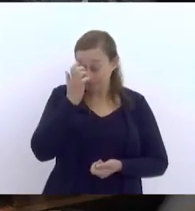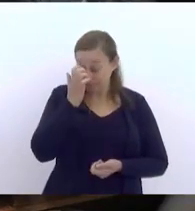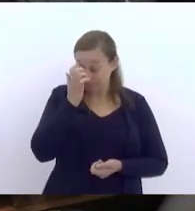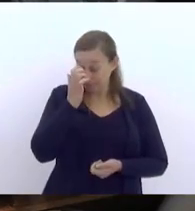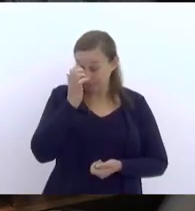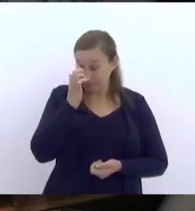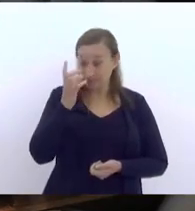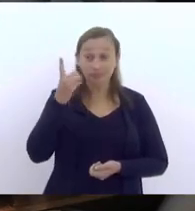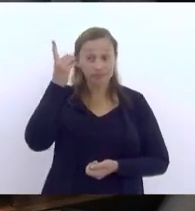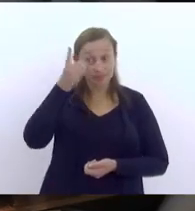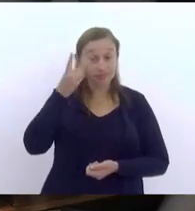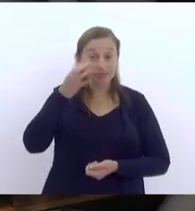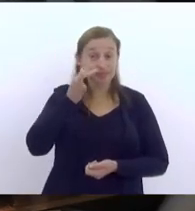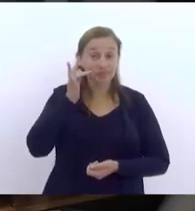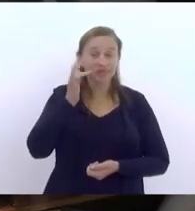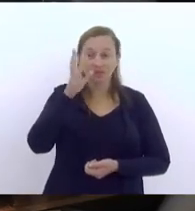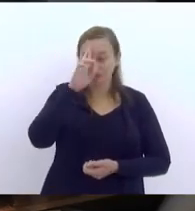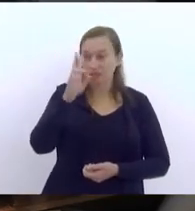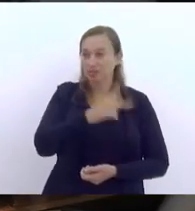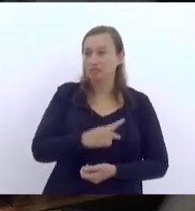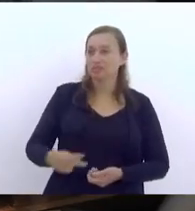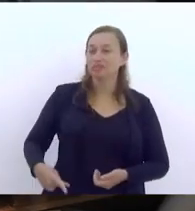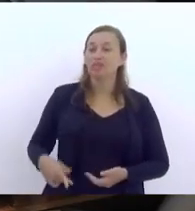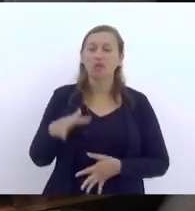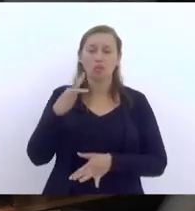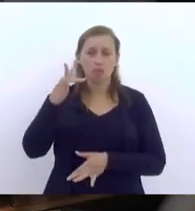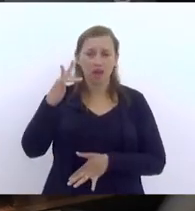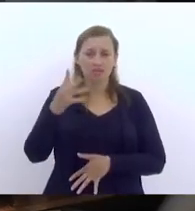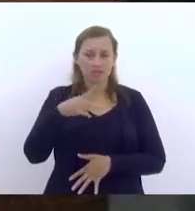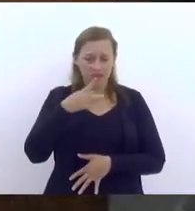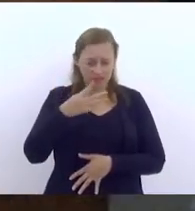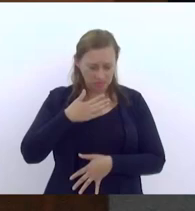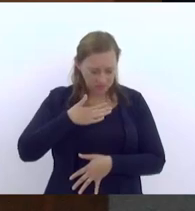Deputado Serafini, por favor. Senhor presidente, eu serei muito breve,